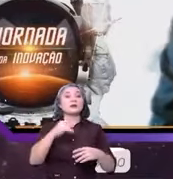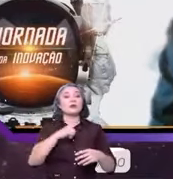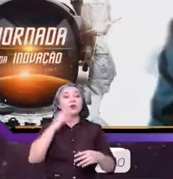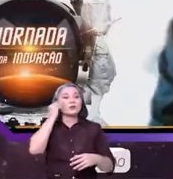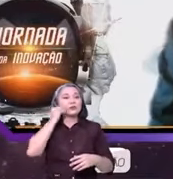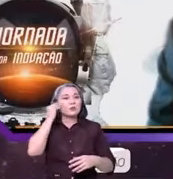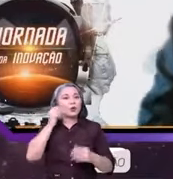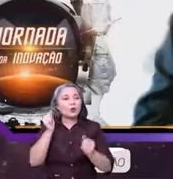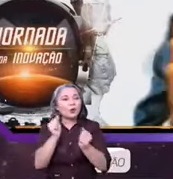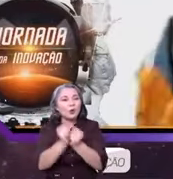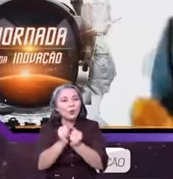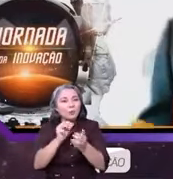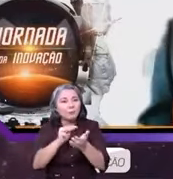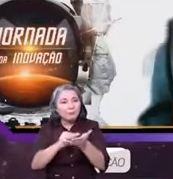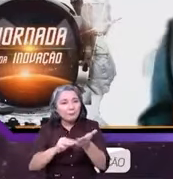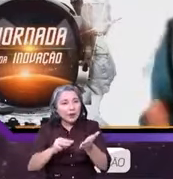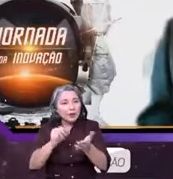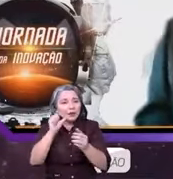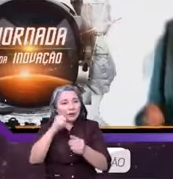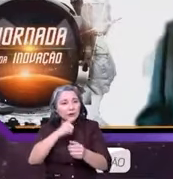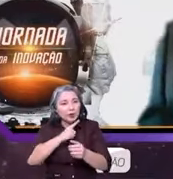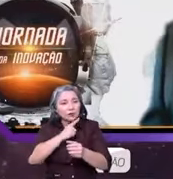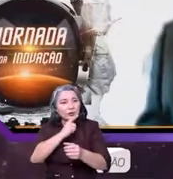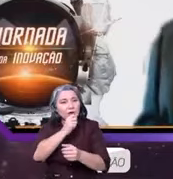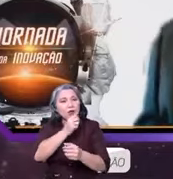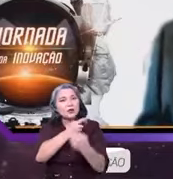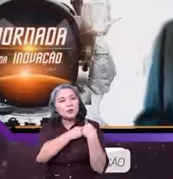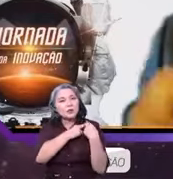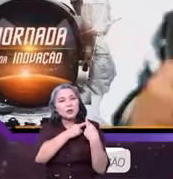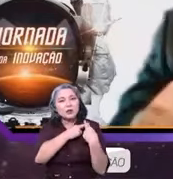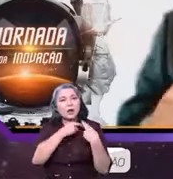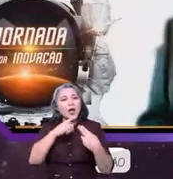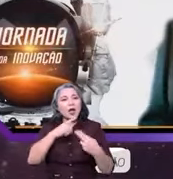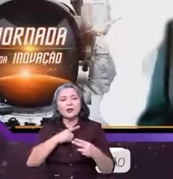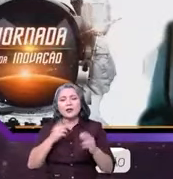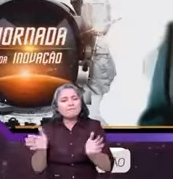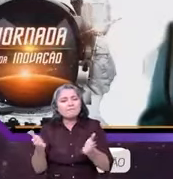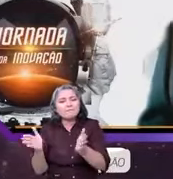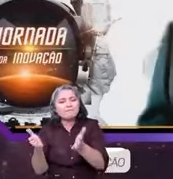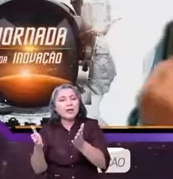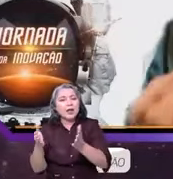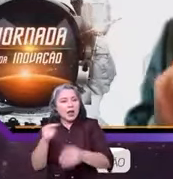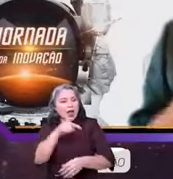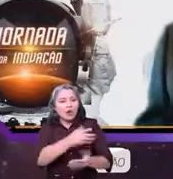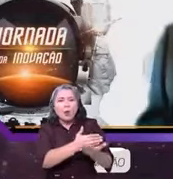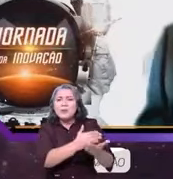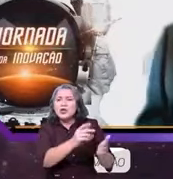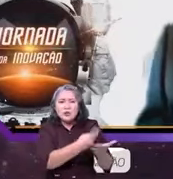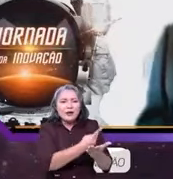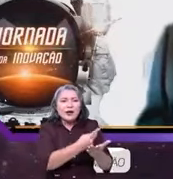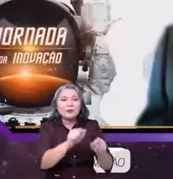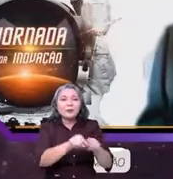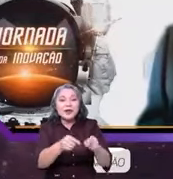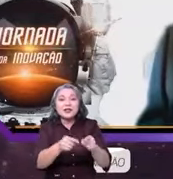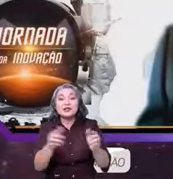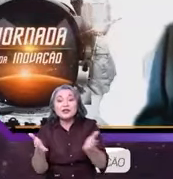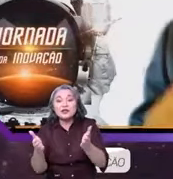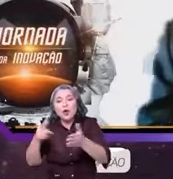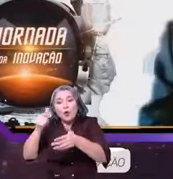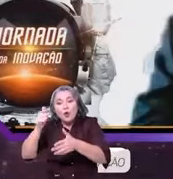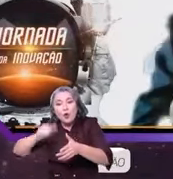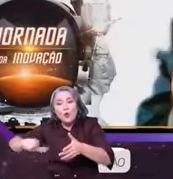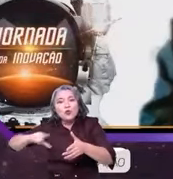feita com método e responsabilidade, ela tem que ser estimulada, ainda que ela dê errado. Ainda que o erro